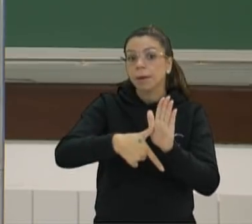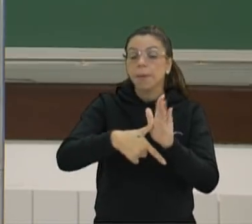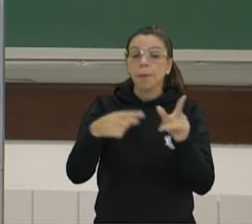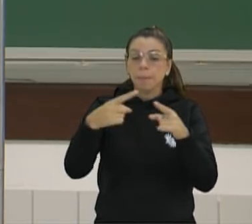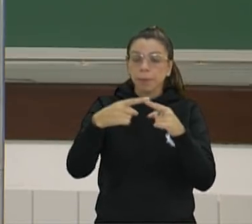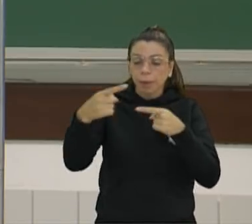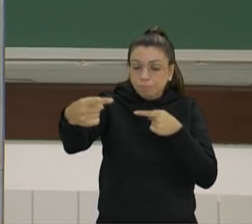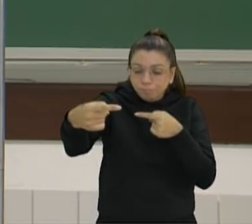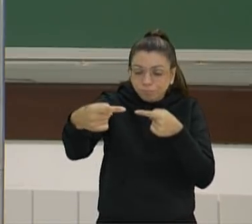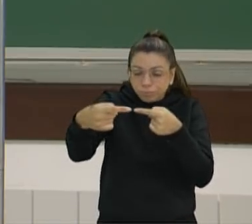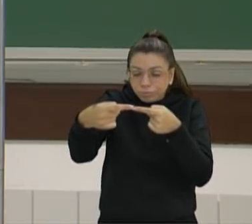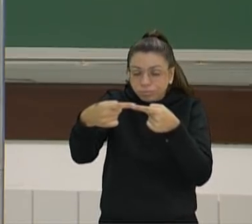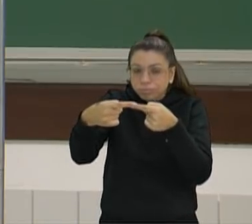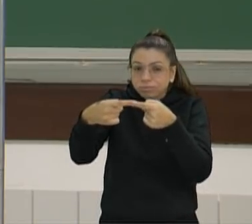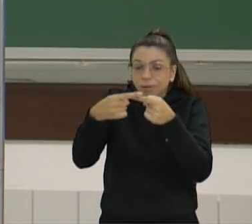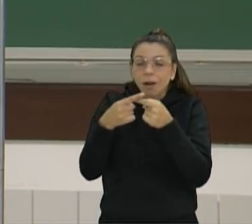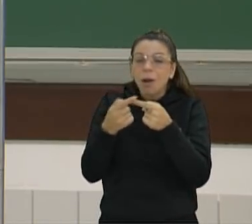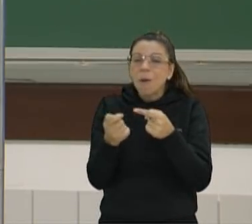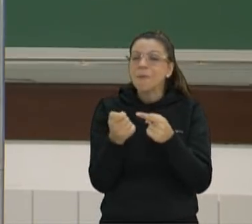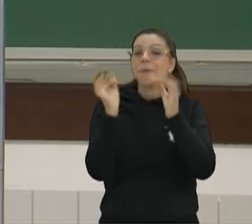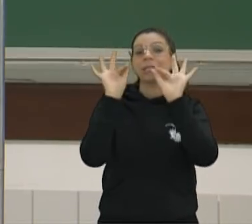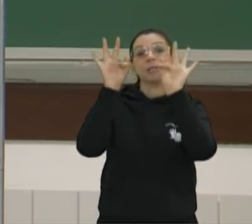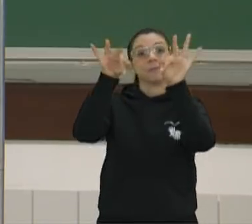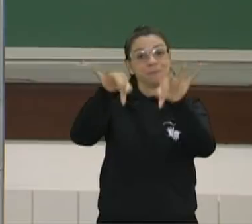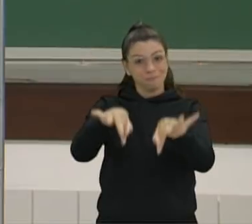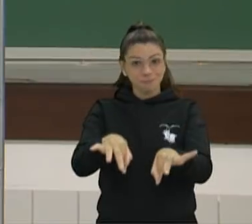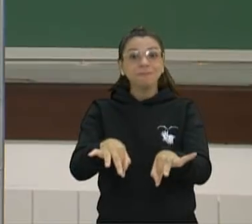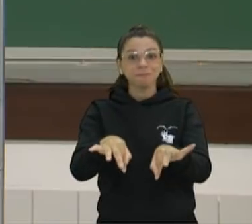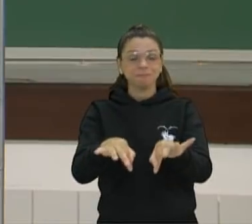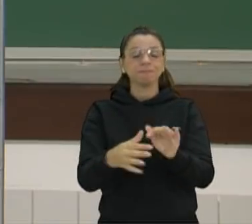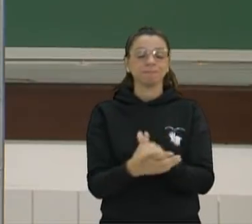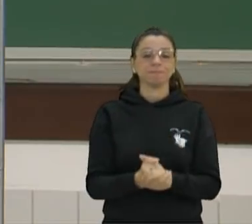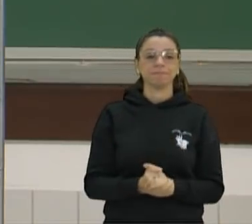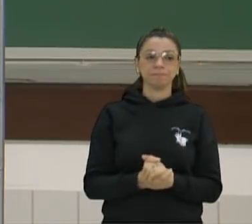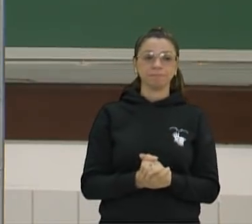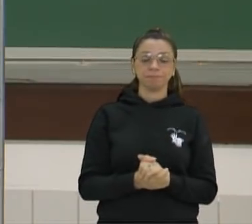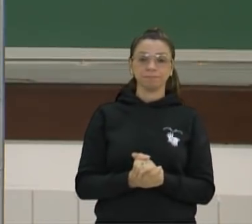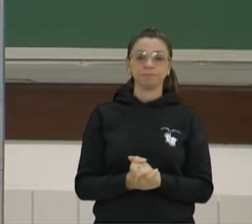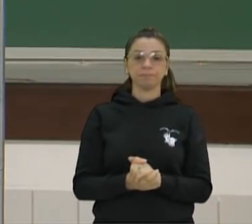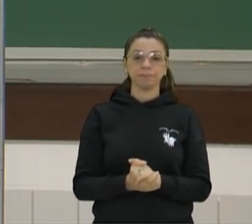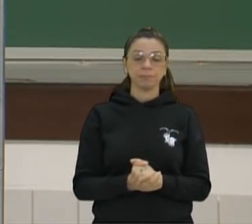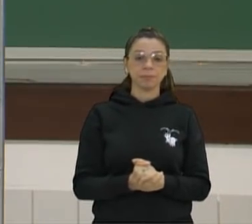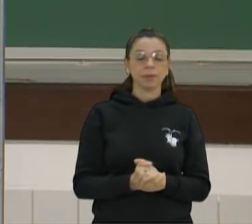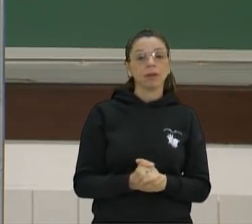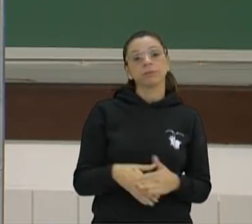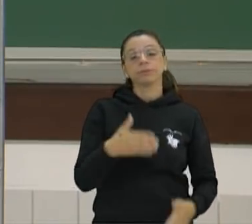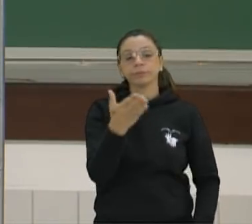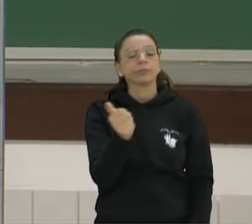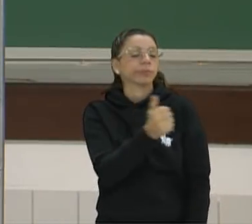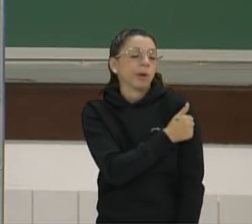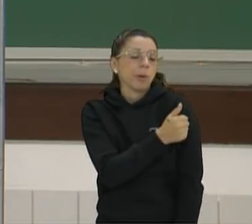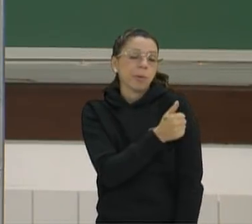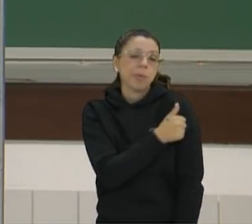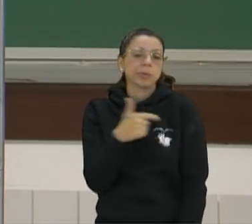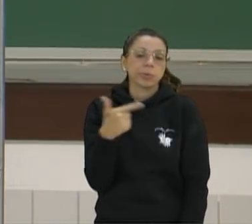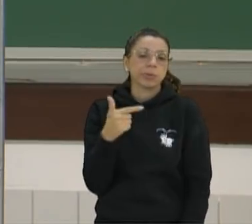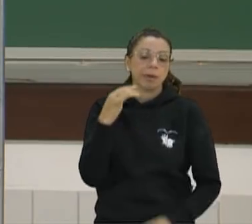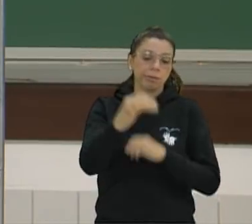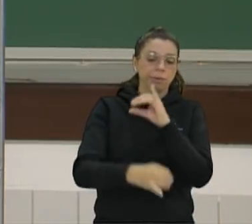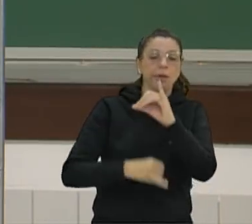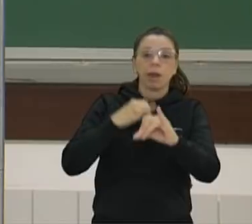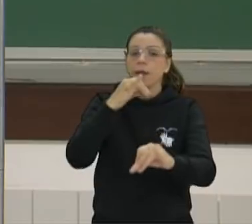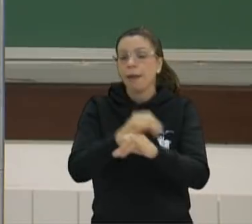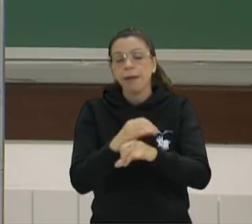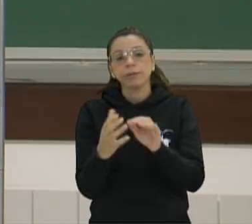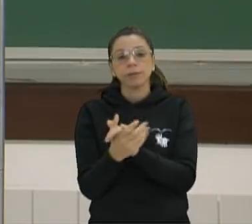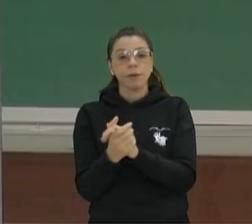para o término do trimestre, então vamos agilizar, faça as atividades direitinho. Além disso, se você não tem acesso ao Google Classroom, veja